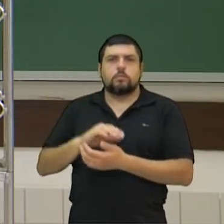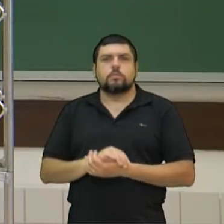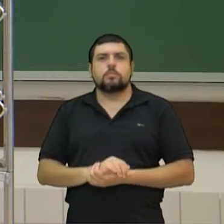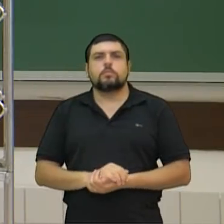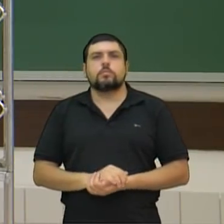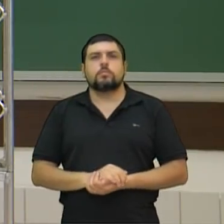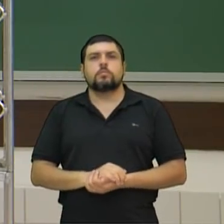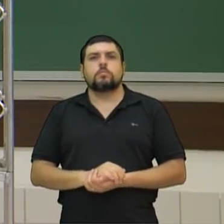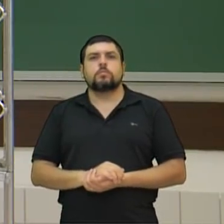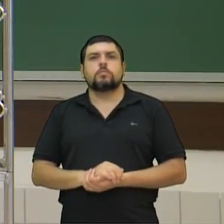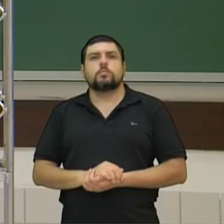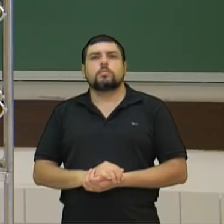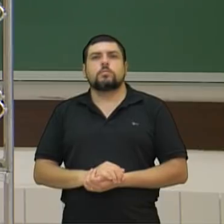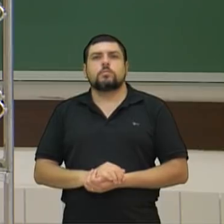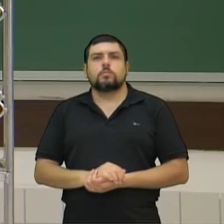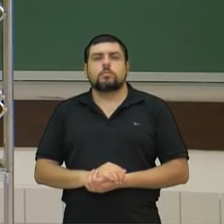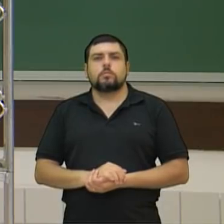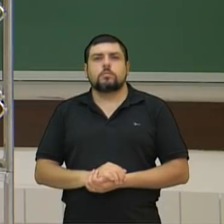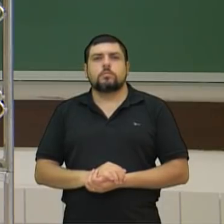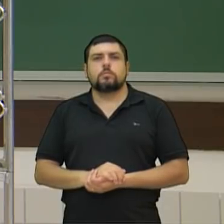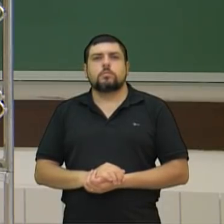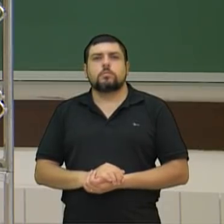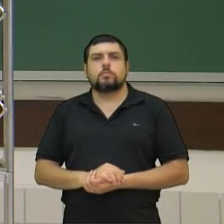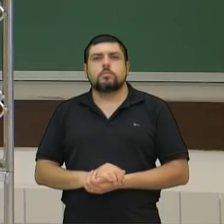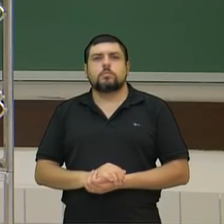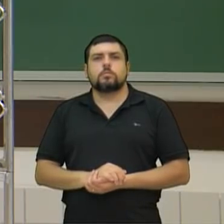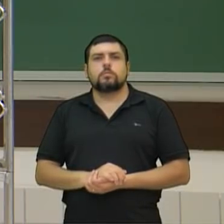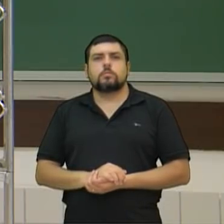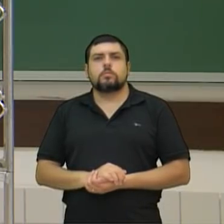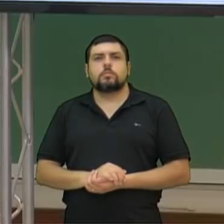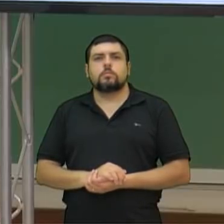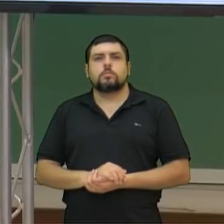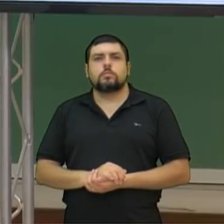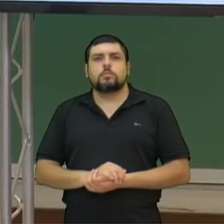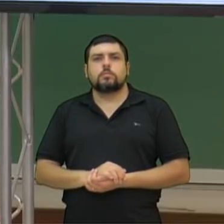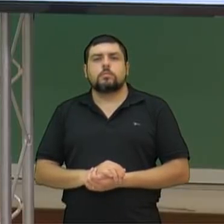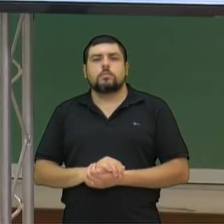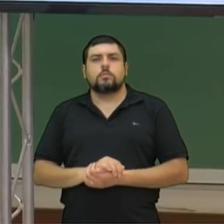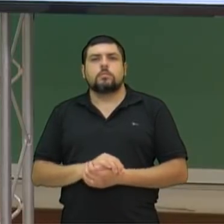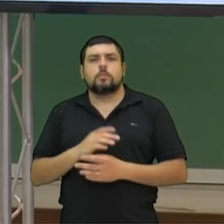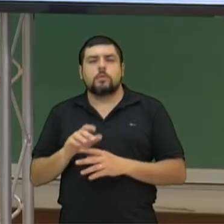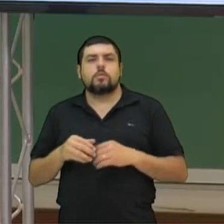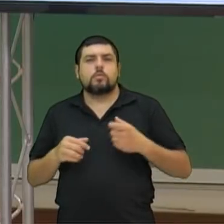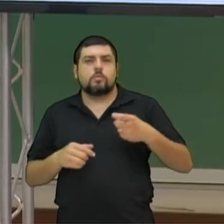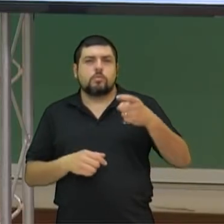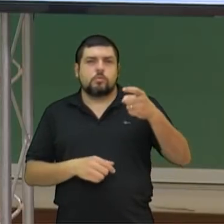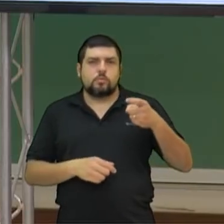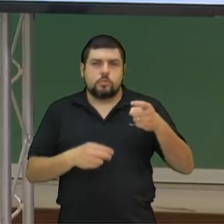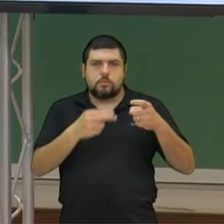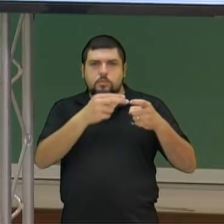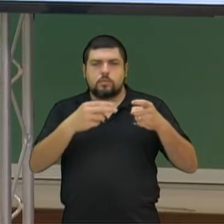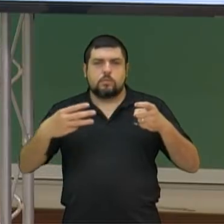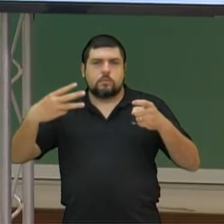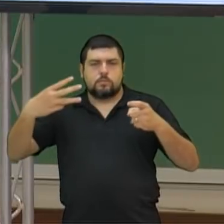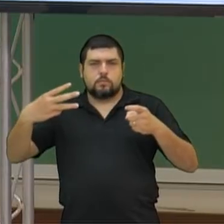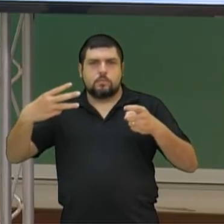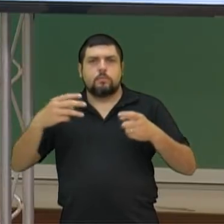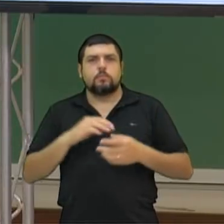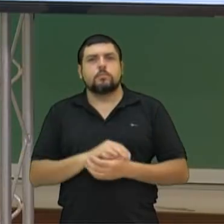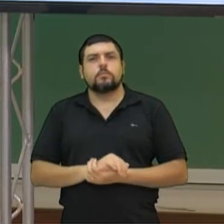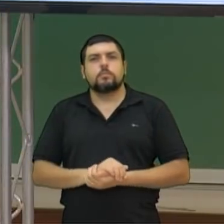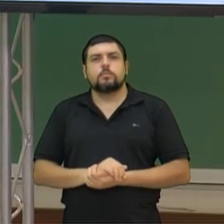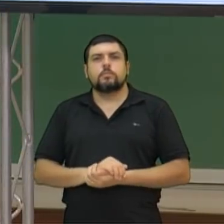aqui faltou igual, mas é igual a 6 elevado a 3 e, portanto, x é igual a 3, certo? Encontramos a